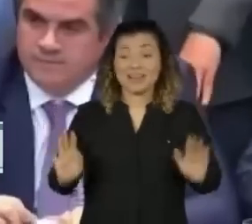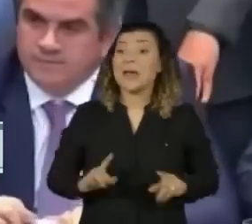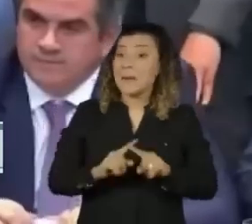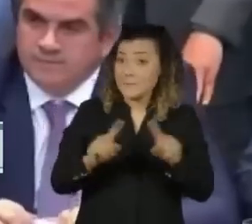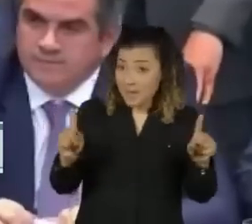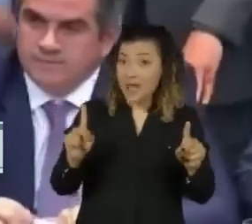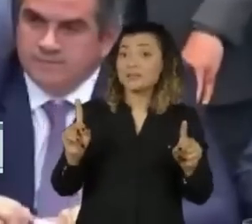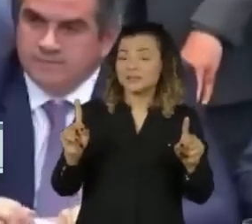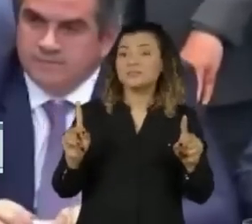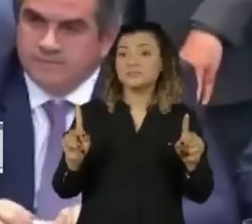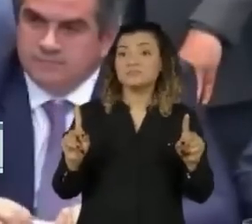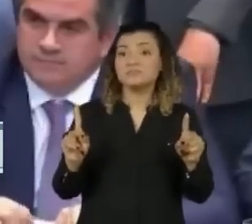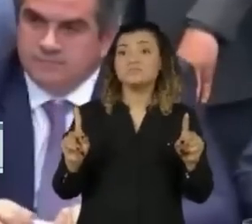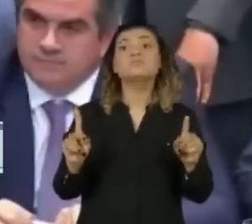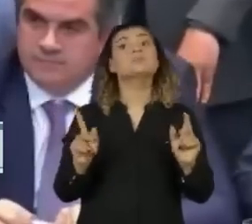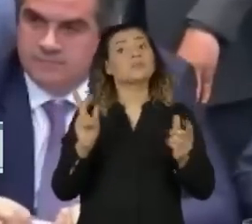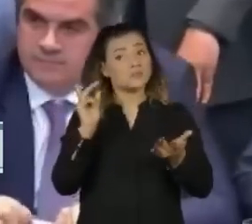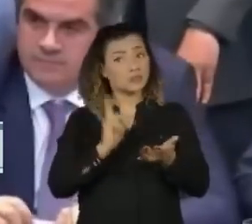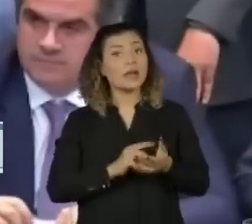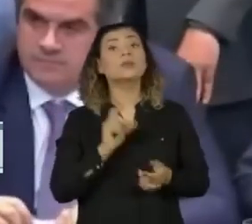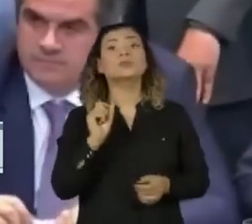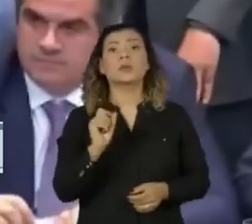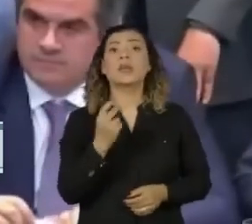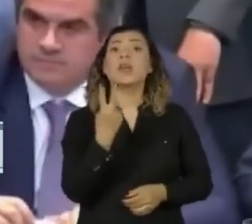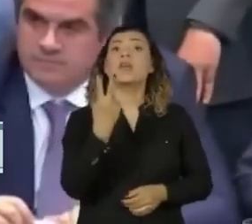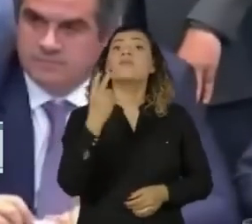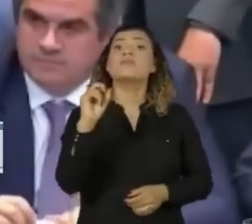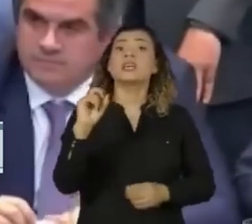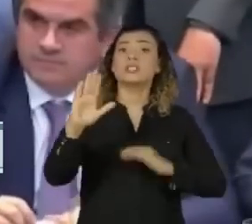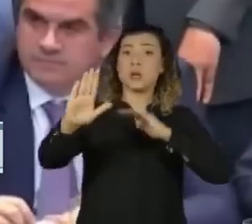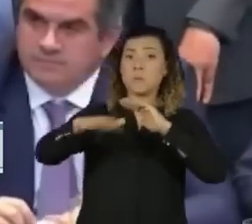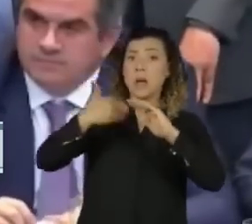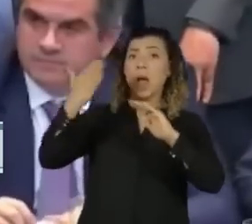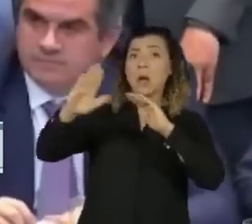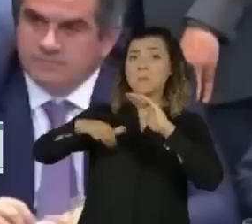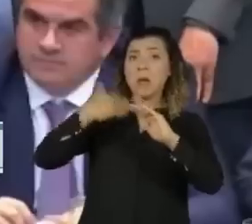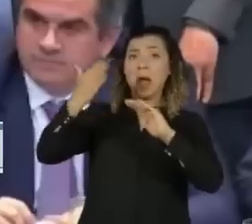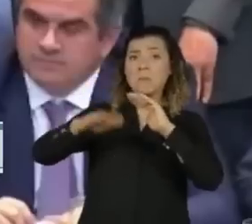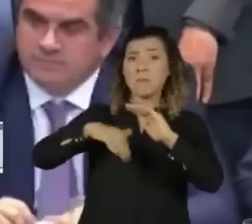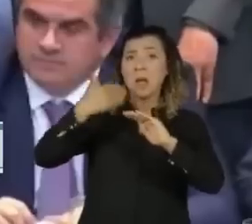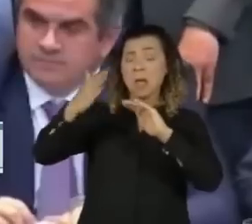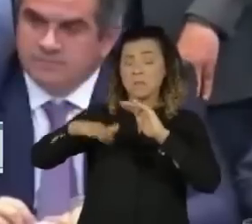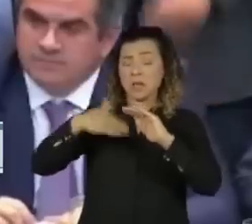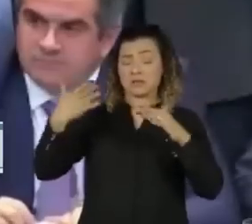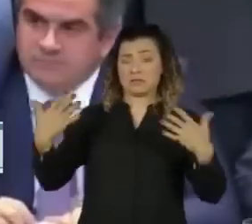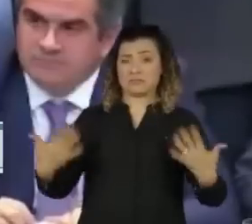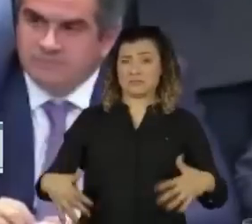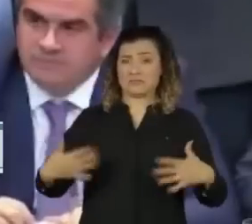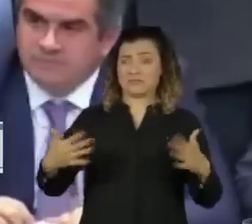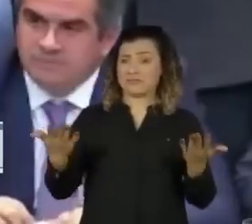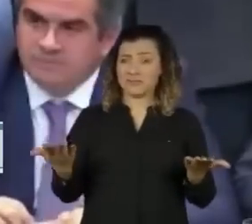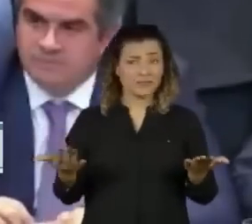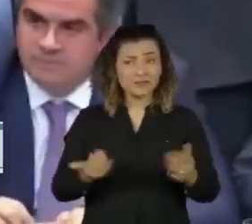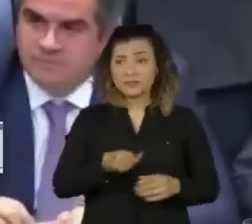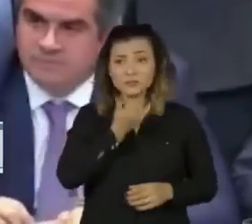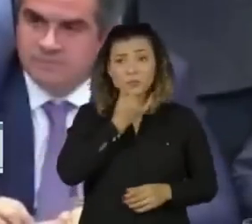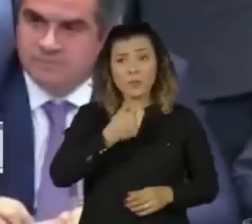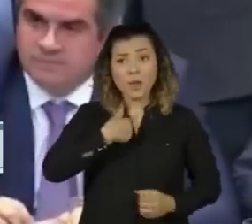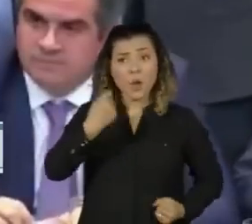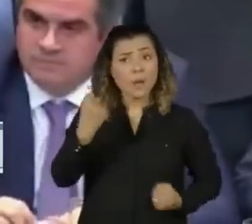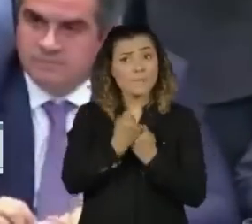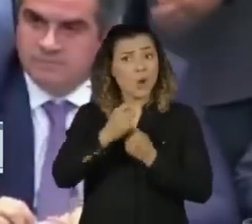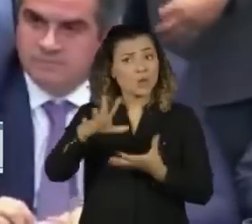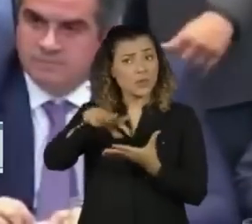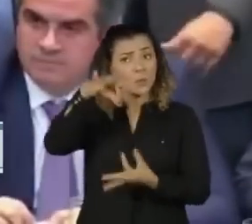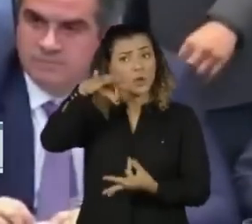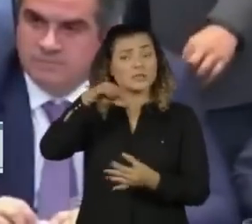Eu dei mais de 20 mensagens mundo afora, internas no Brasil, de que sempre fui a favor da democracia e